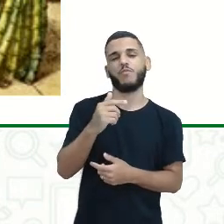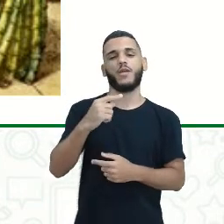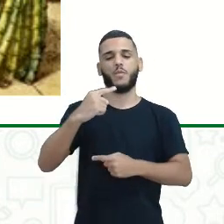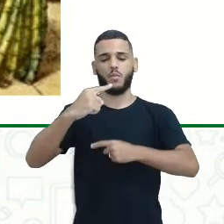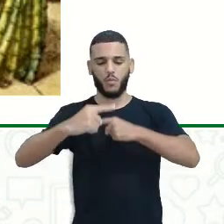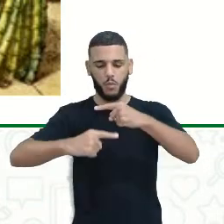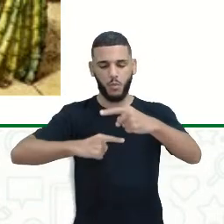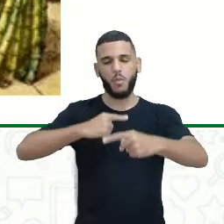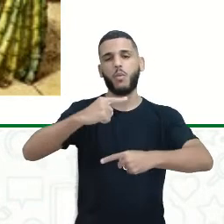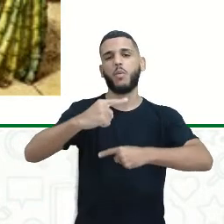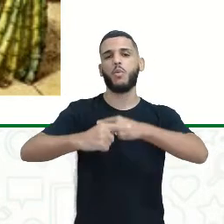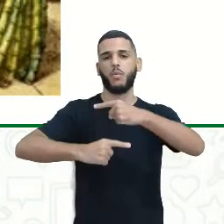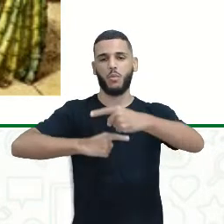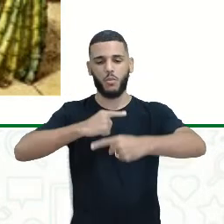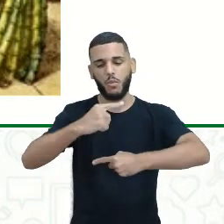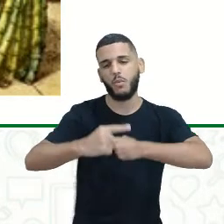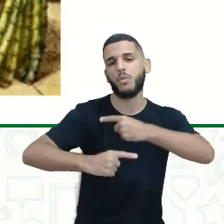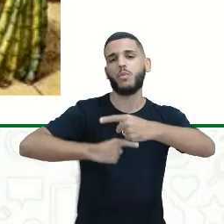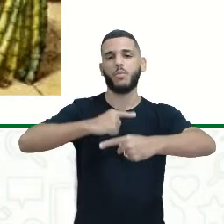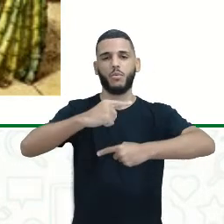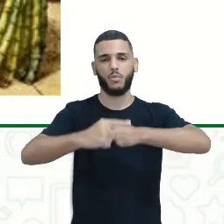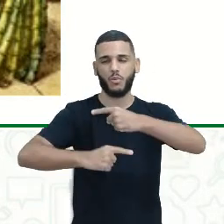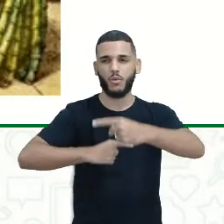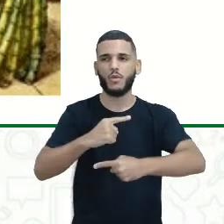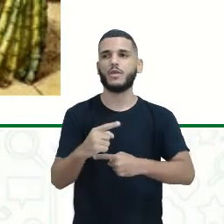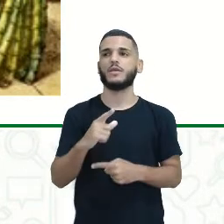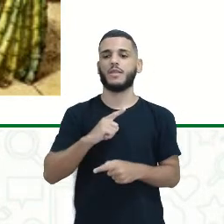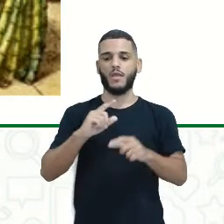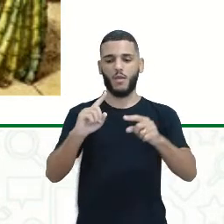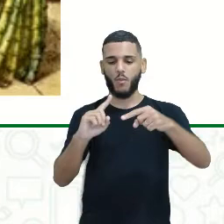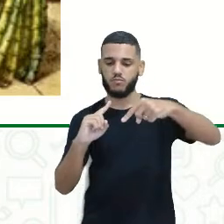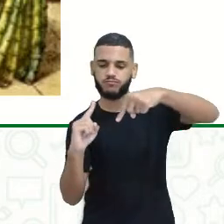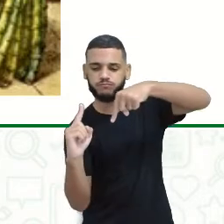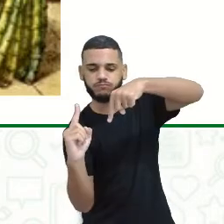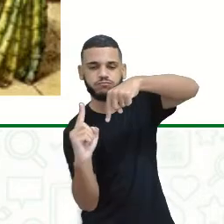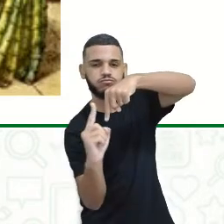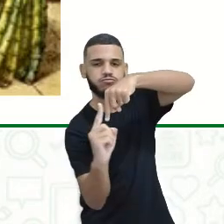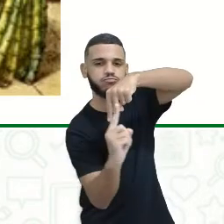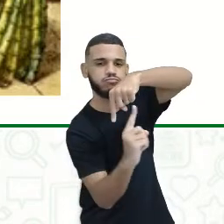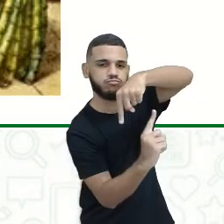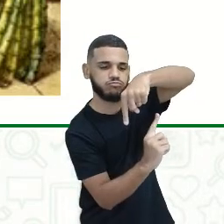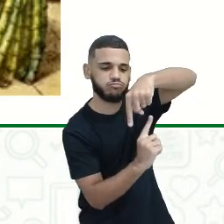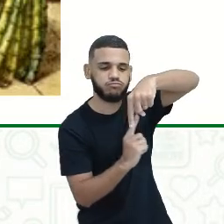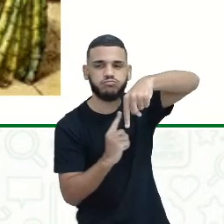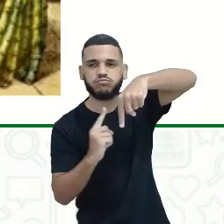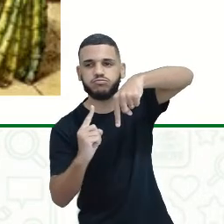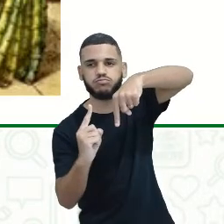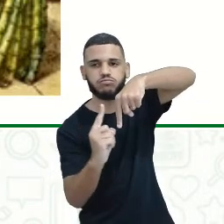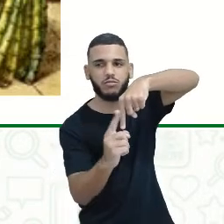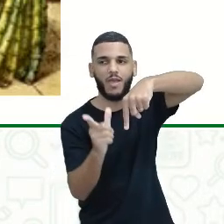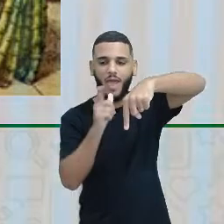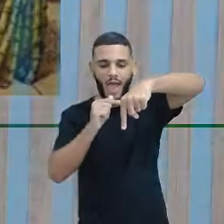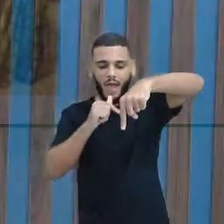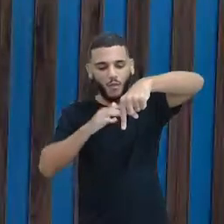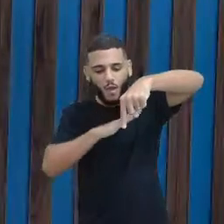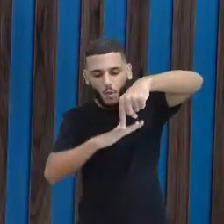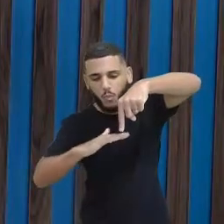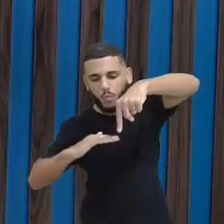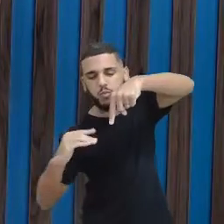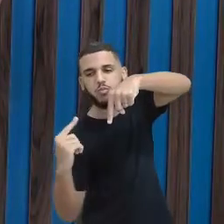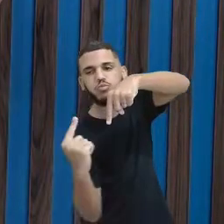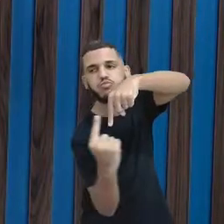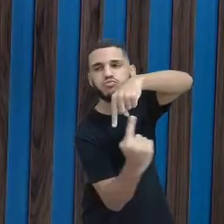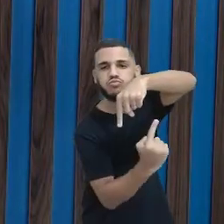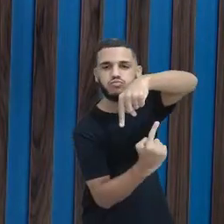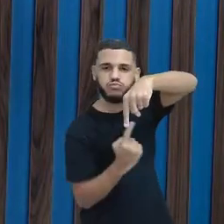Então, existia acoplado aí a essa moenda uma engrenagem com um moinho que ficava em um local